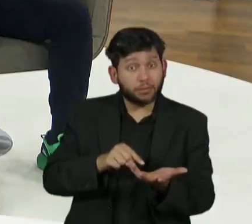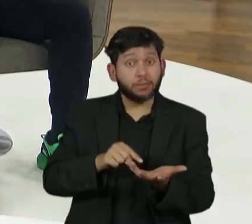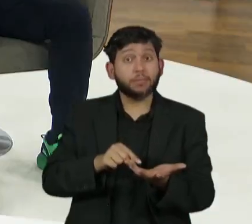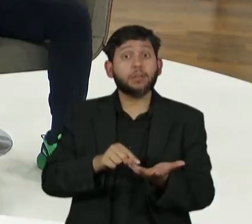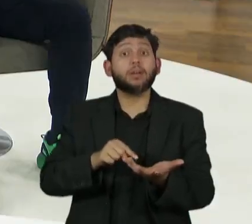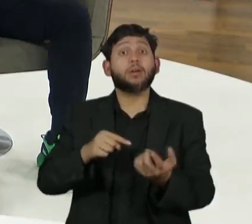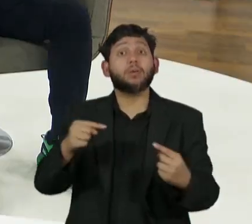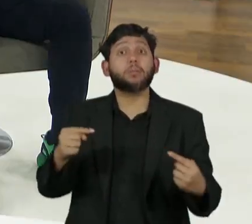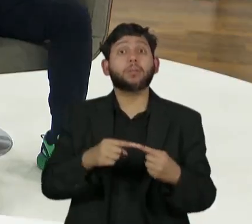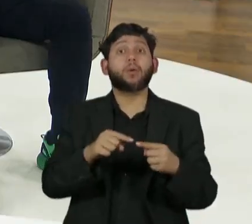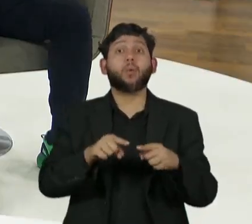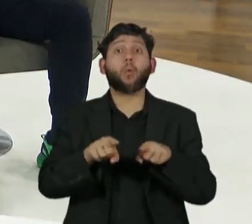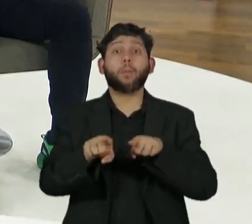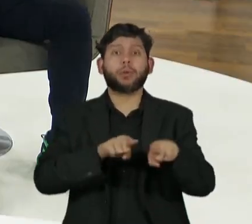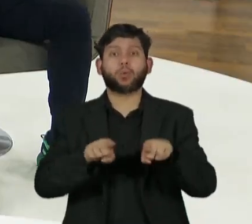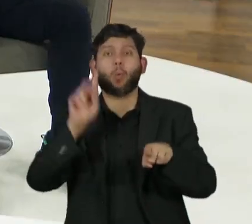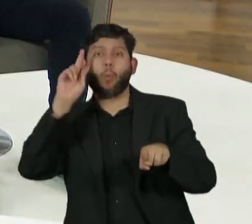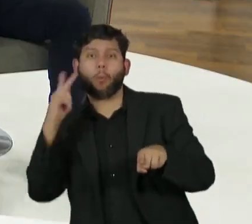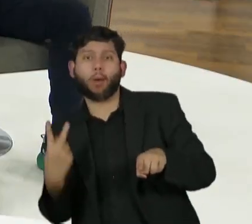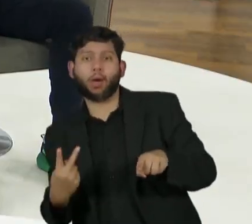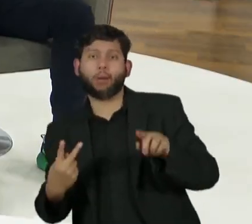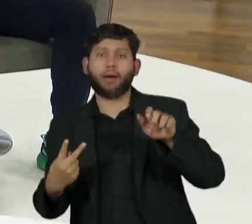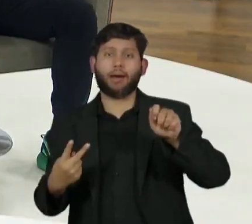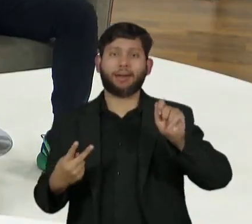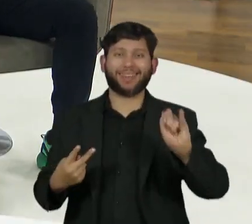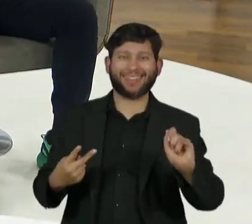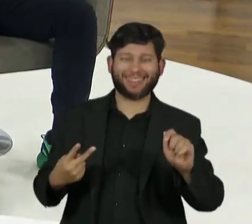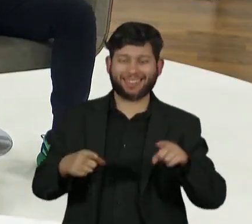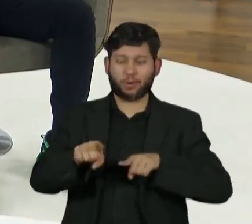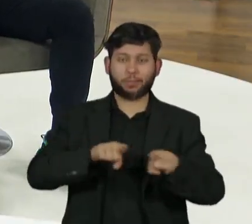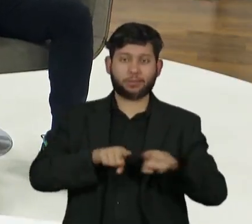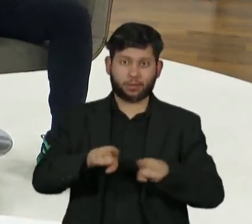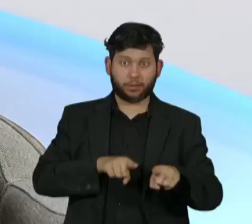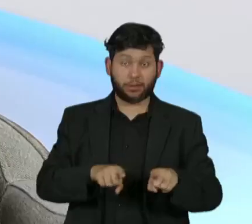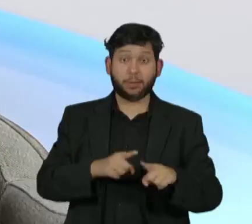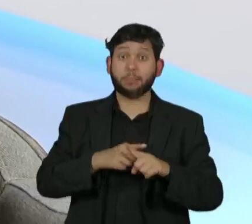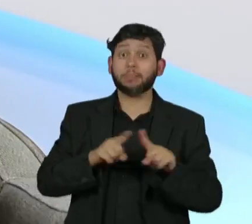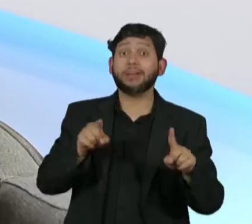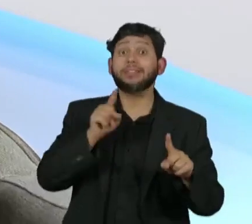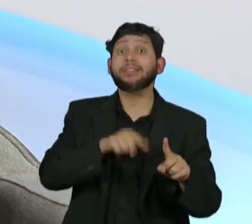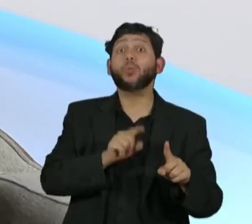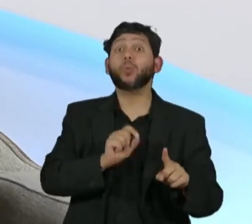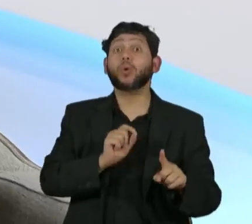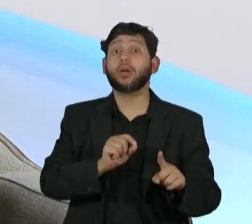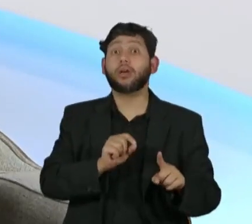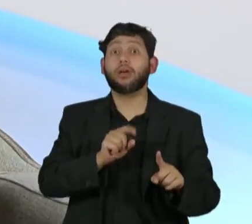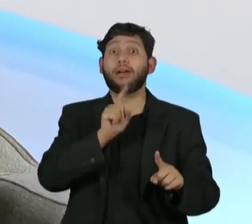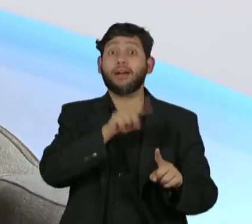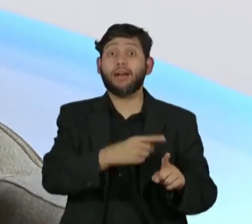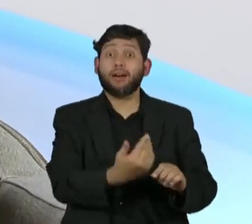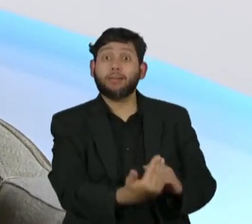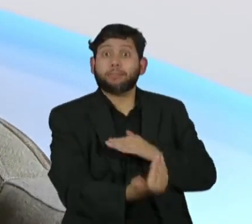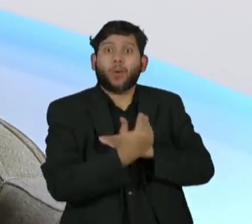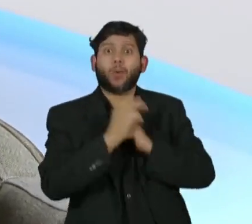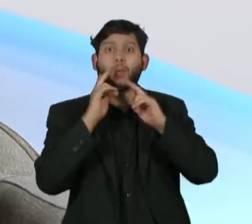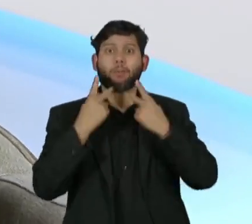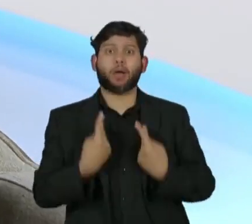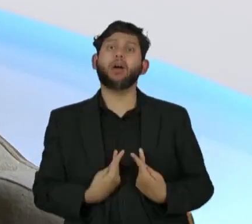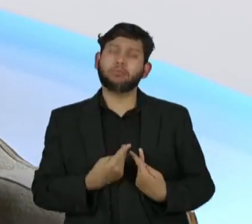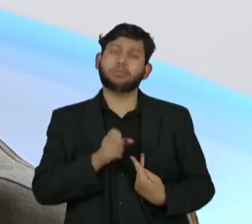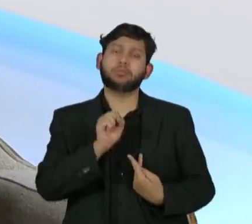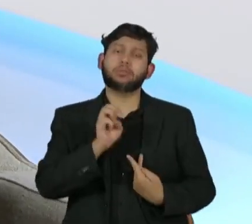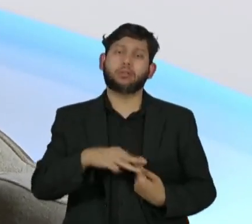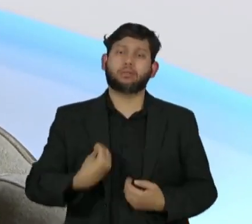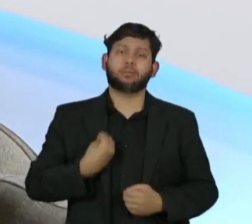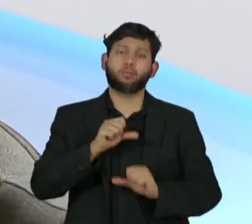competidores de seres humanos agora como habilitadores de seres humanos muda tudo porque veja se